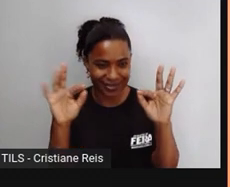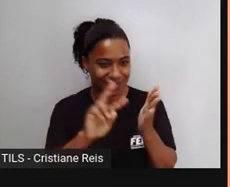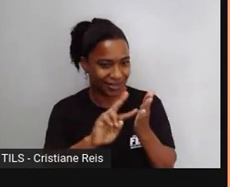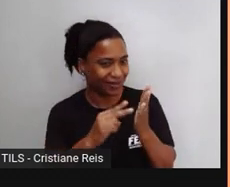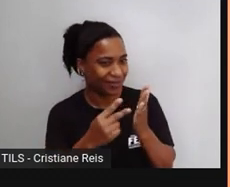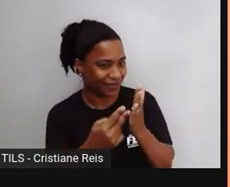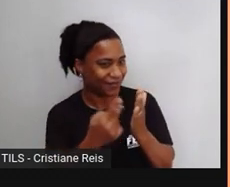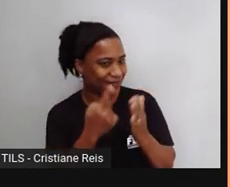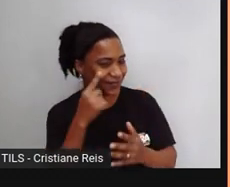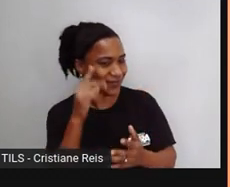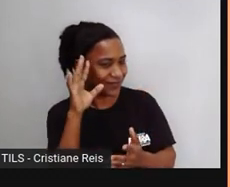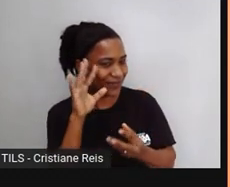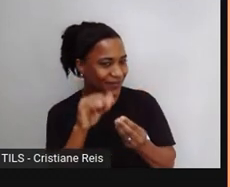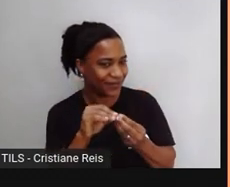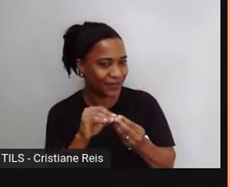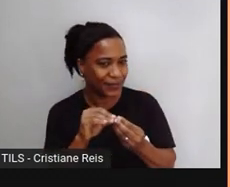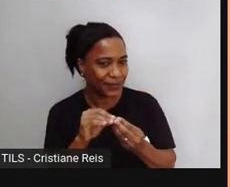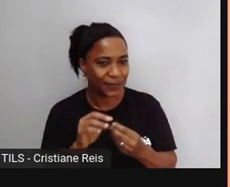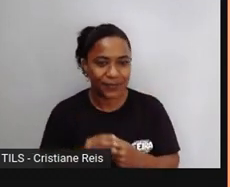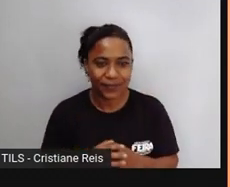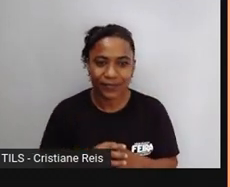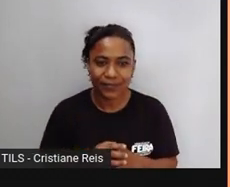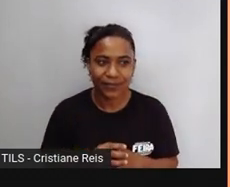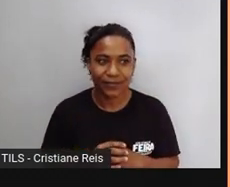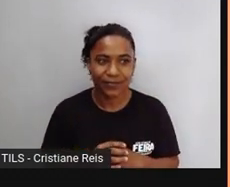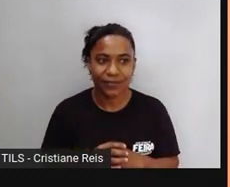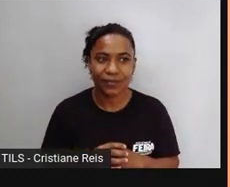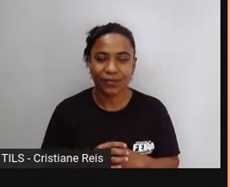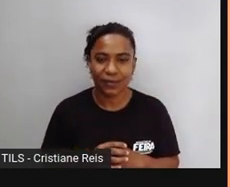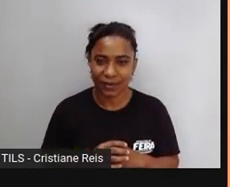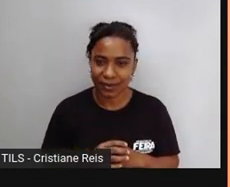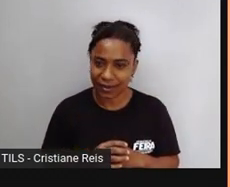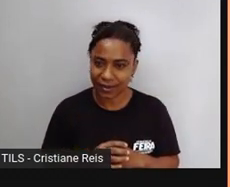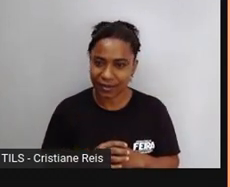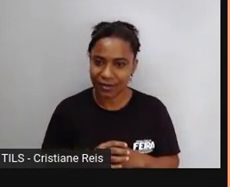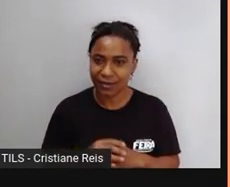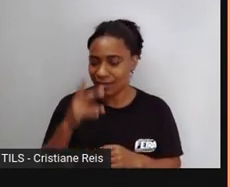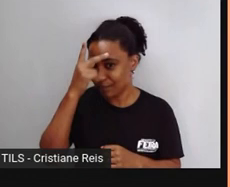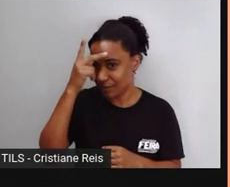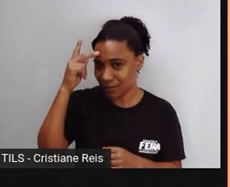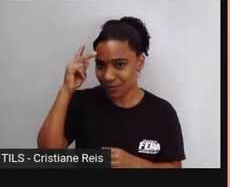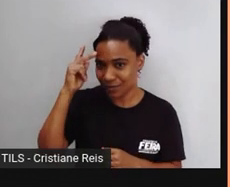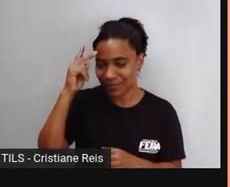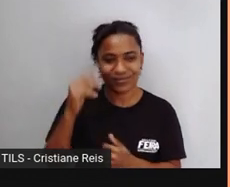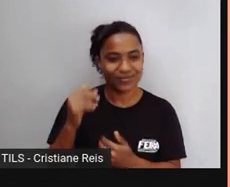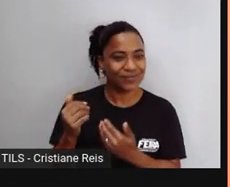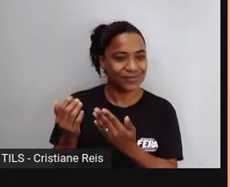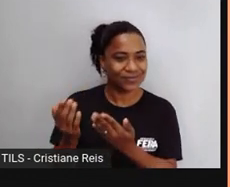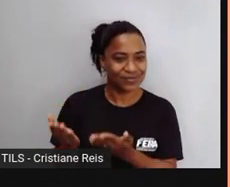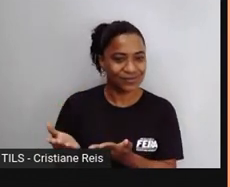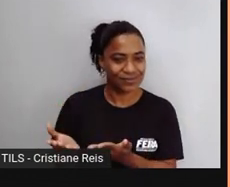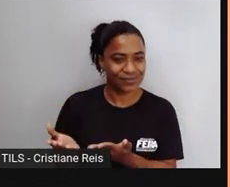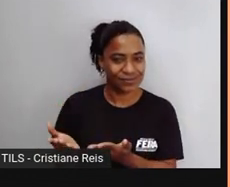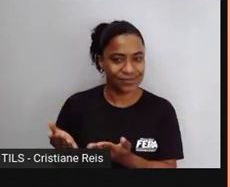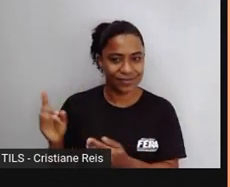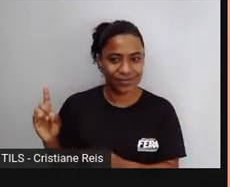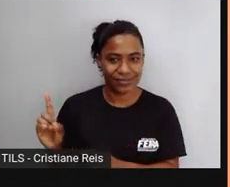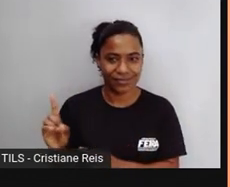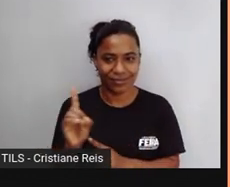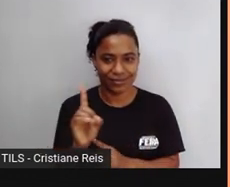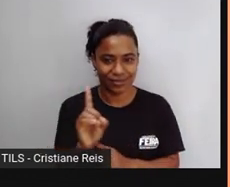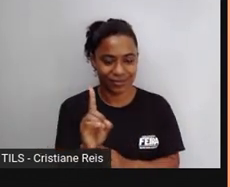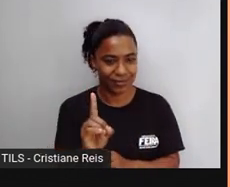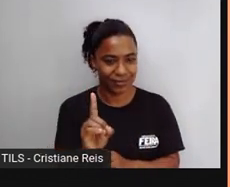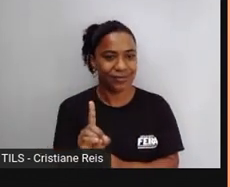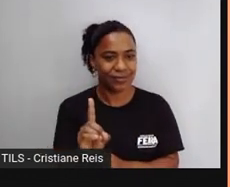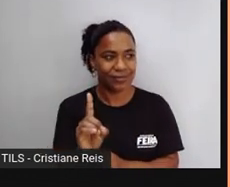go! Nós temos aqui uma pessoa que está se apresentando para todos nós. I am Betsy Clark. I